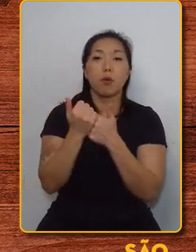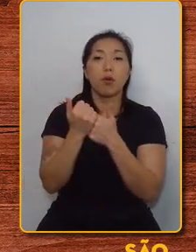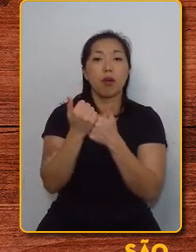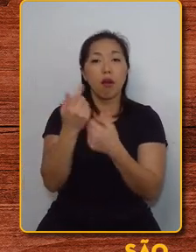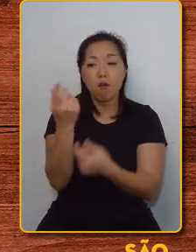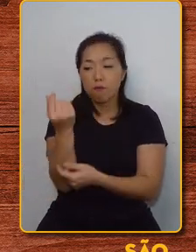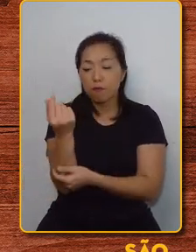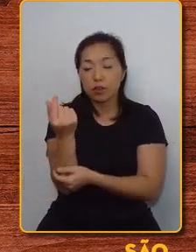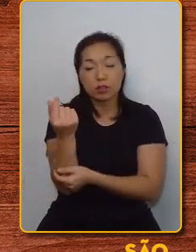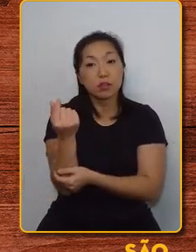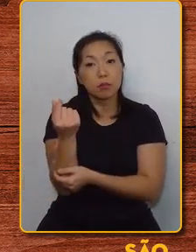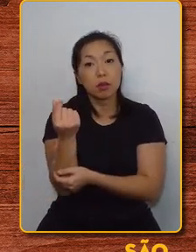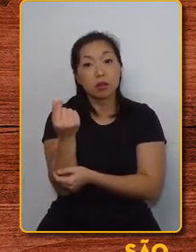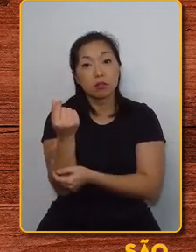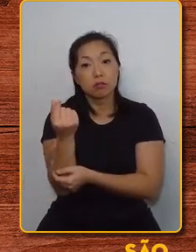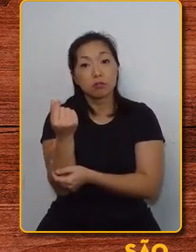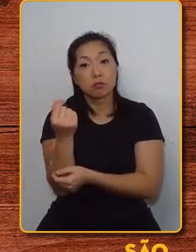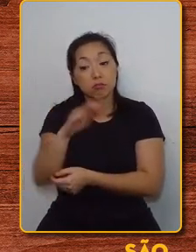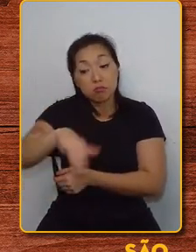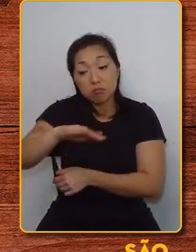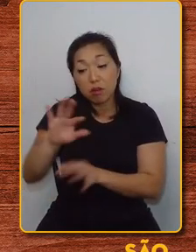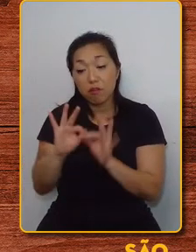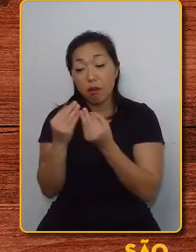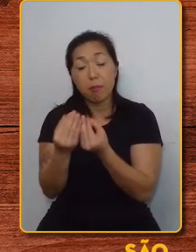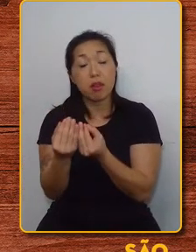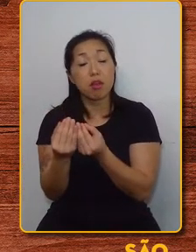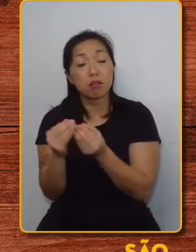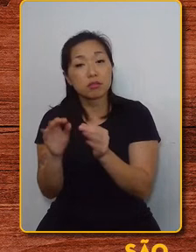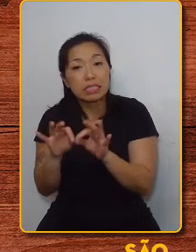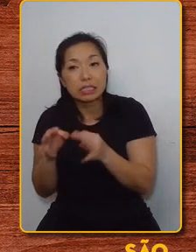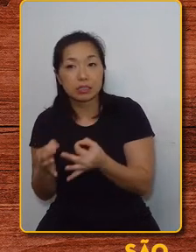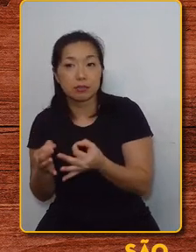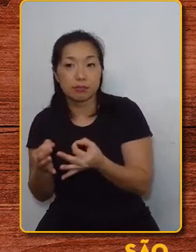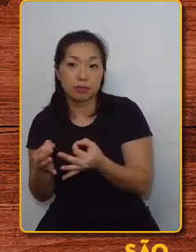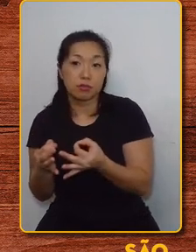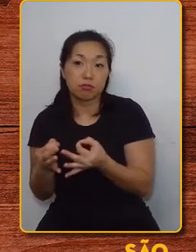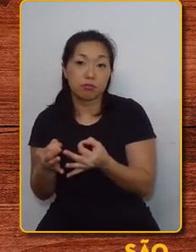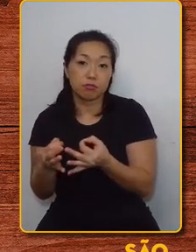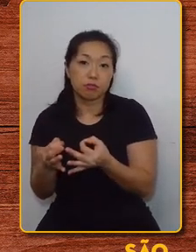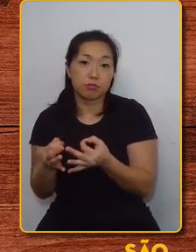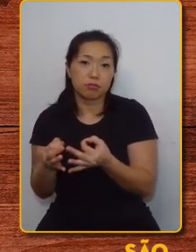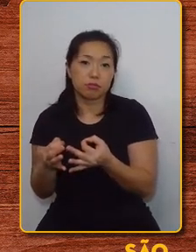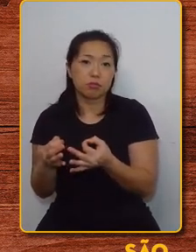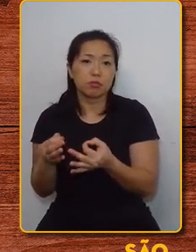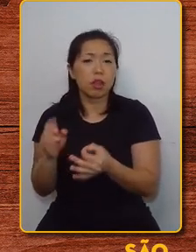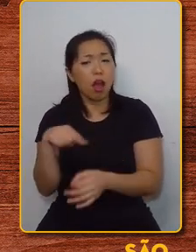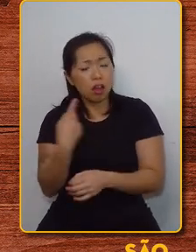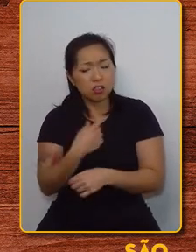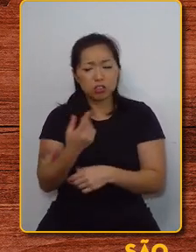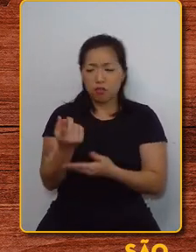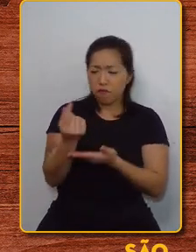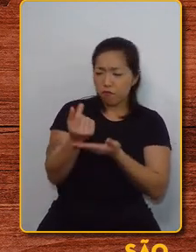para os grandes, por que não pode financiar para os pequenos? Onde é que está o erro nisso?